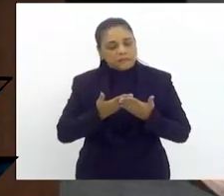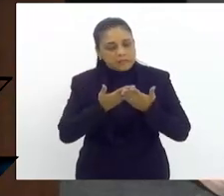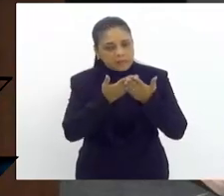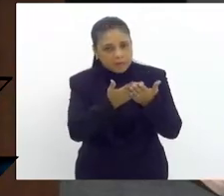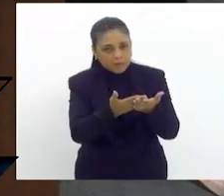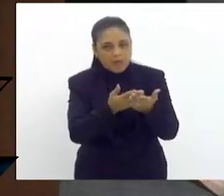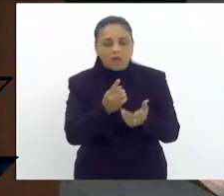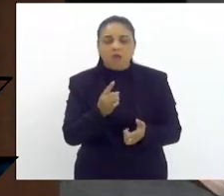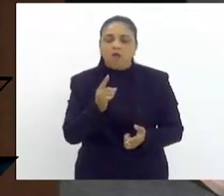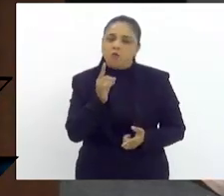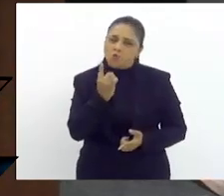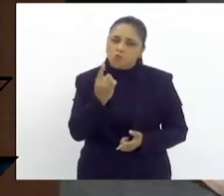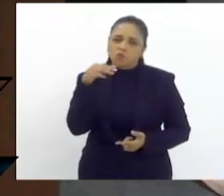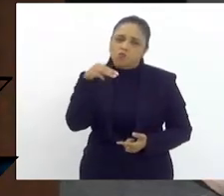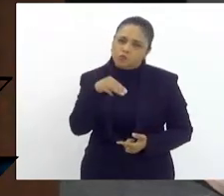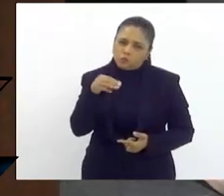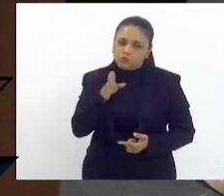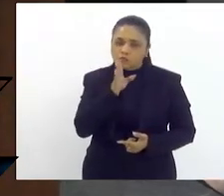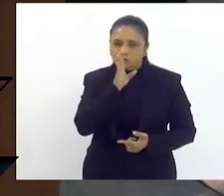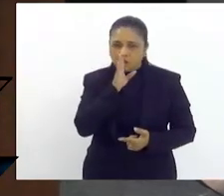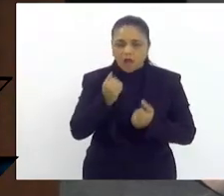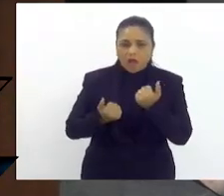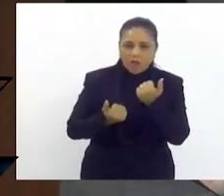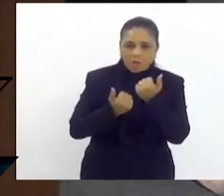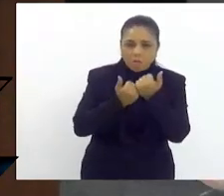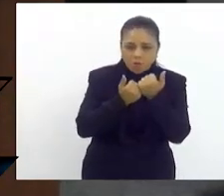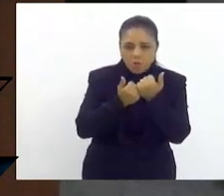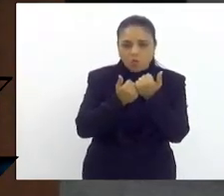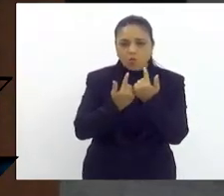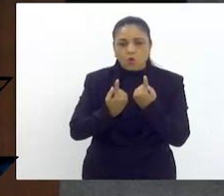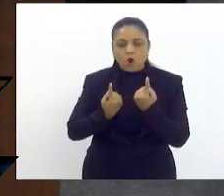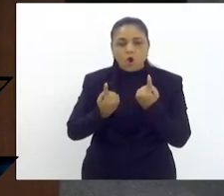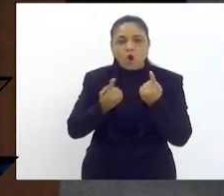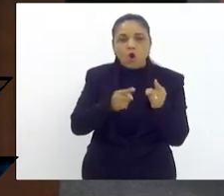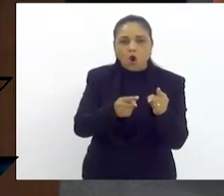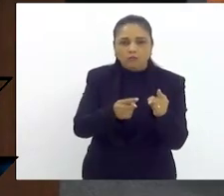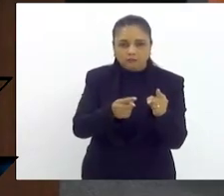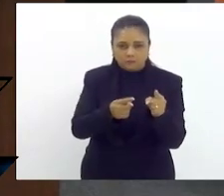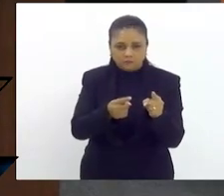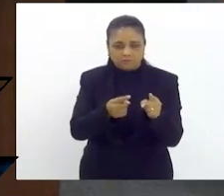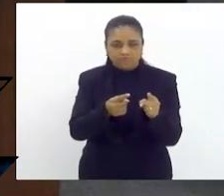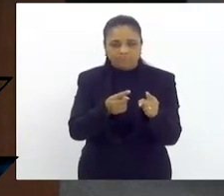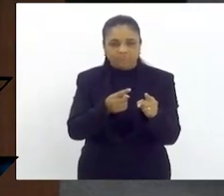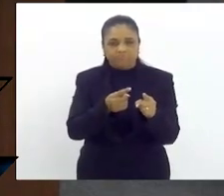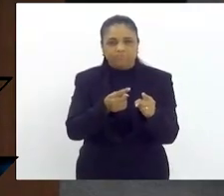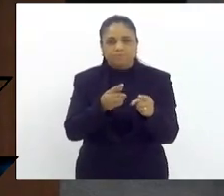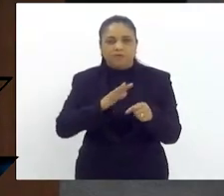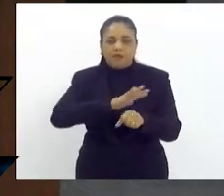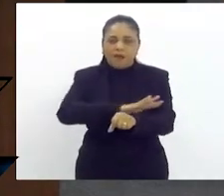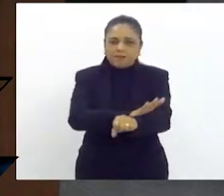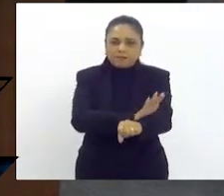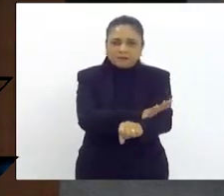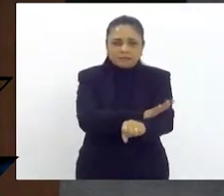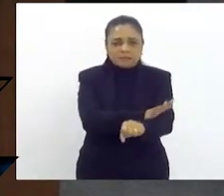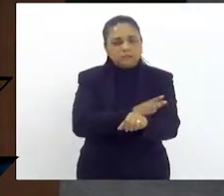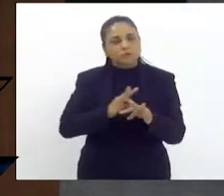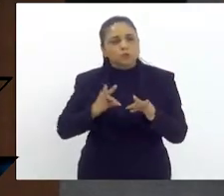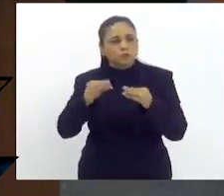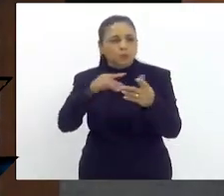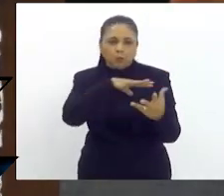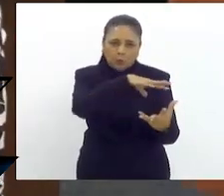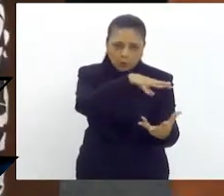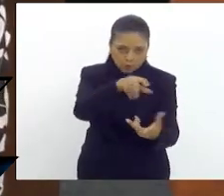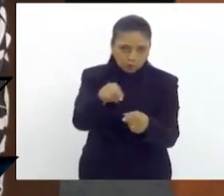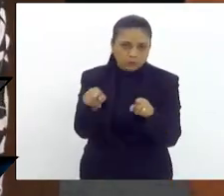aqui um minuto de silêncio em apoio e contra esse ato de racismo e apoia todos aqueles que sofrem racismo pelo mundo mas